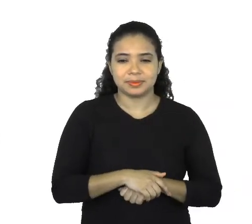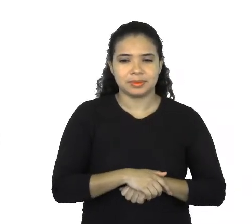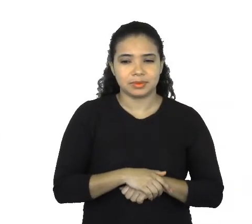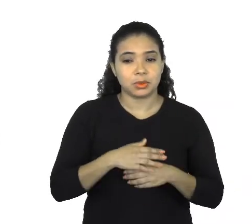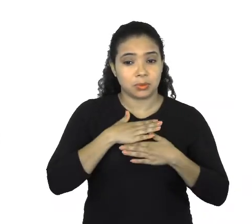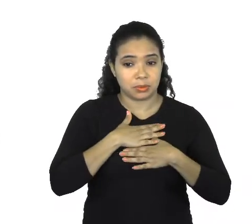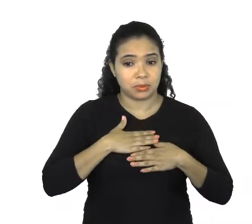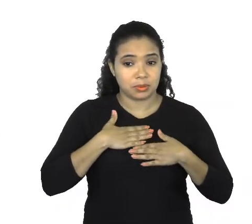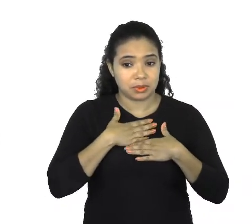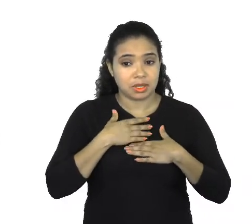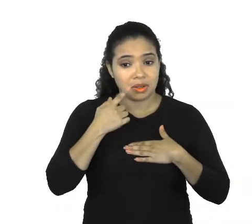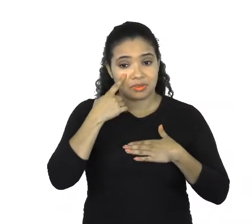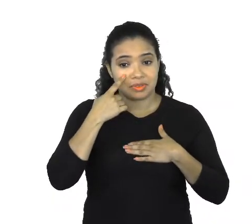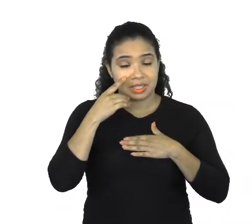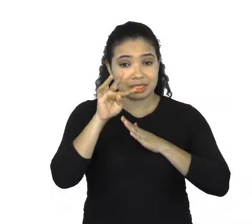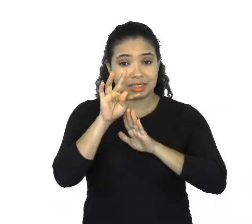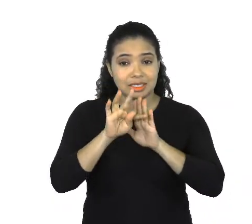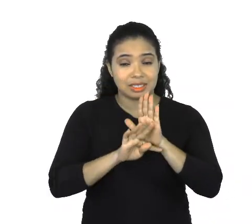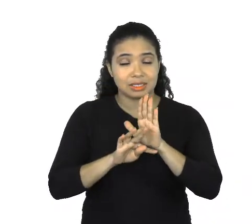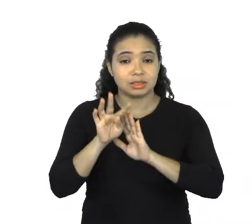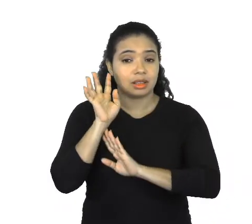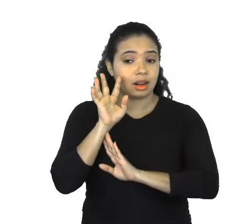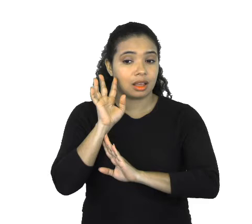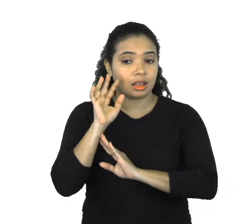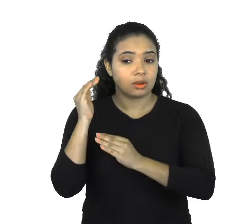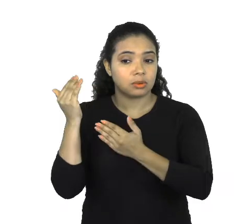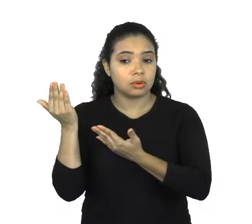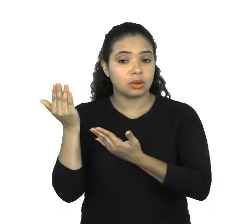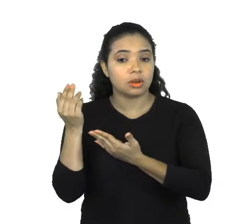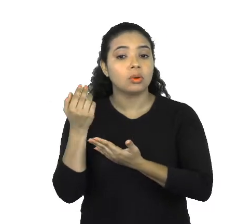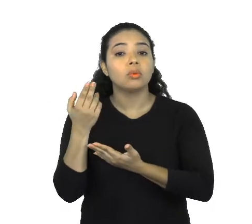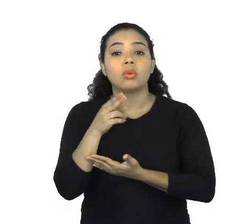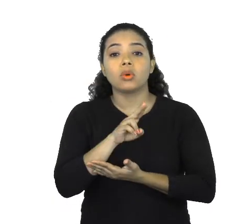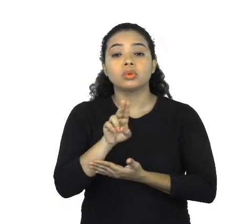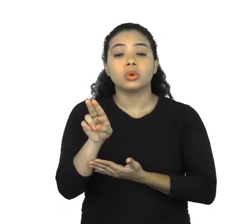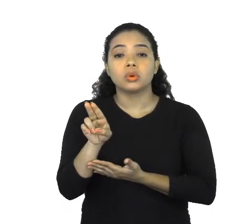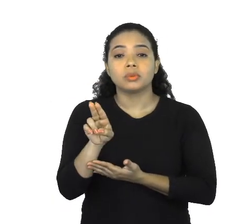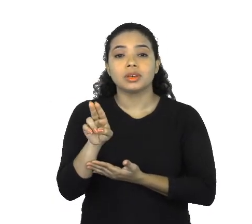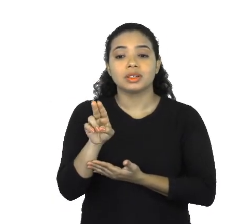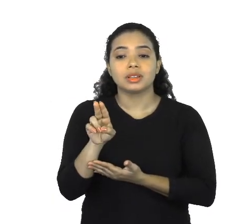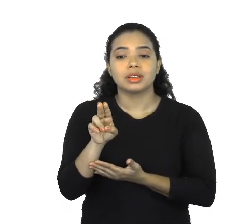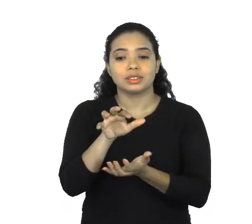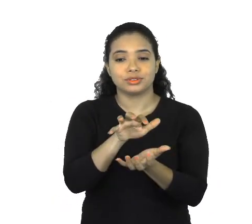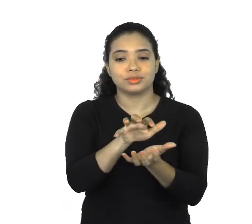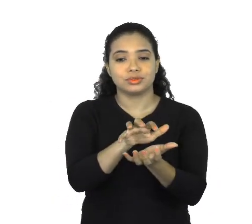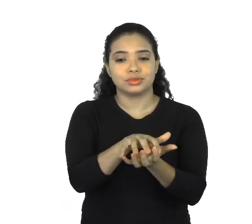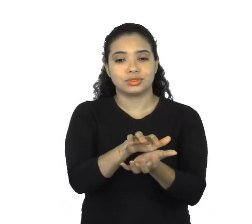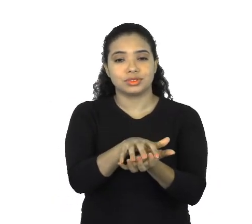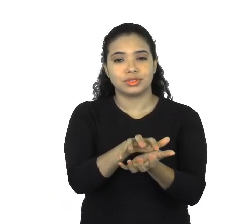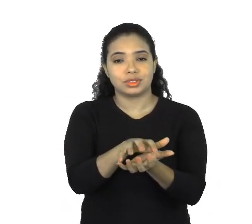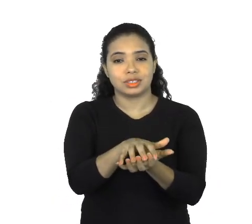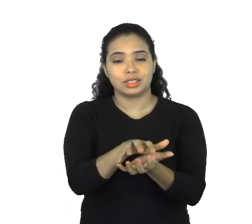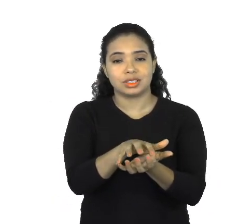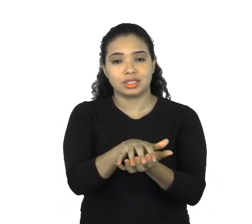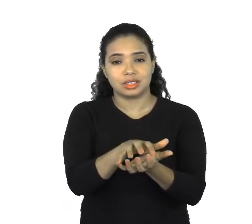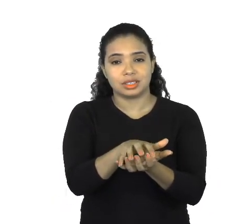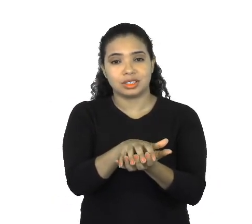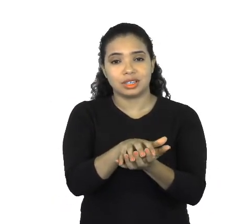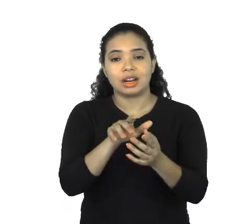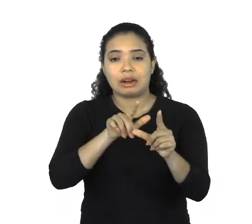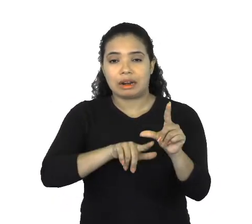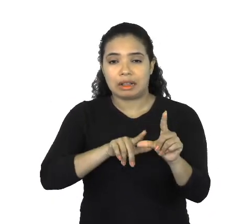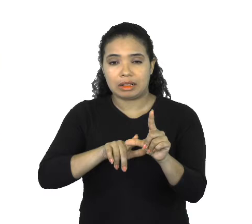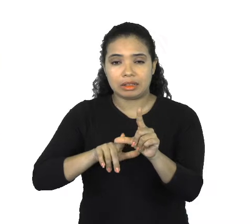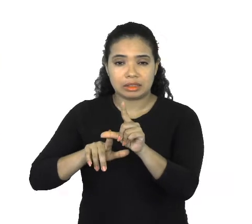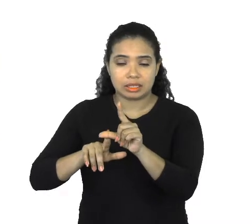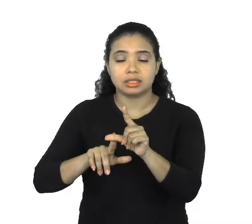Gostaram? Olha que texto legal. Qual é o nome do texto? Jacaré Letrado, né? E o texto? Consegue